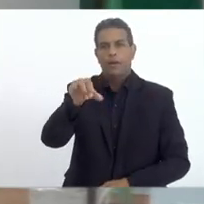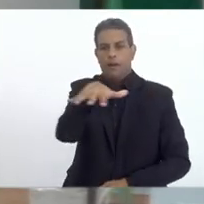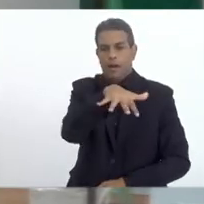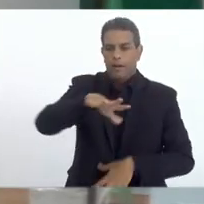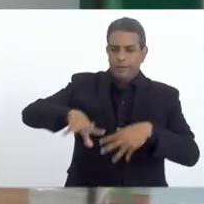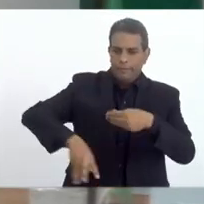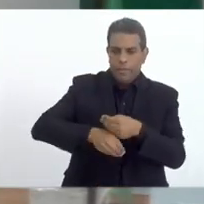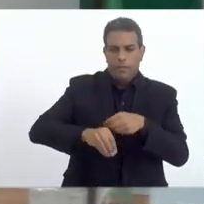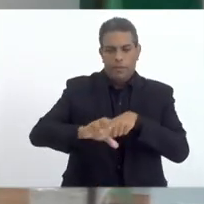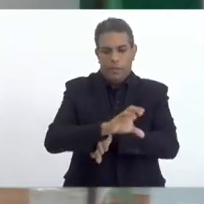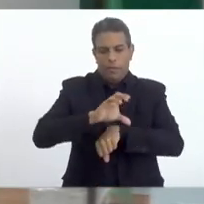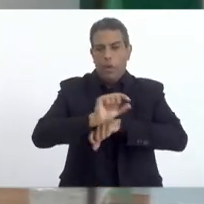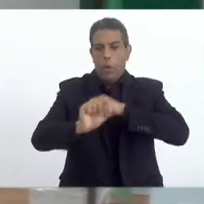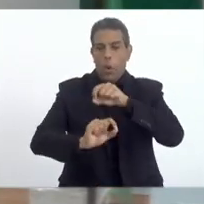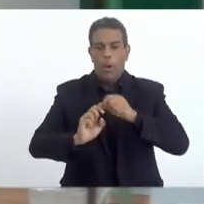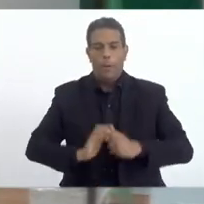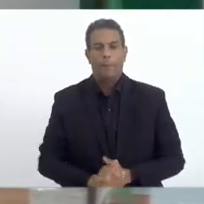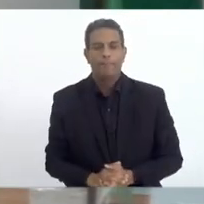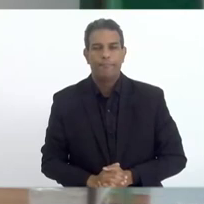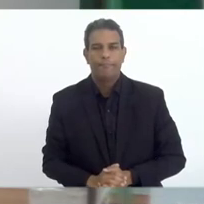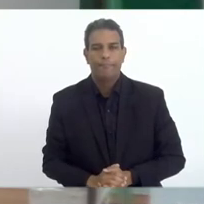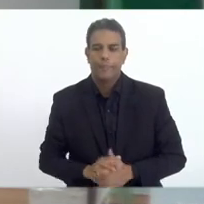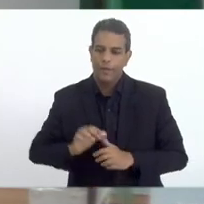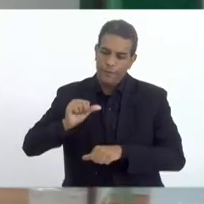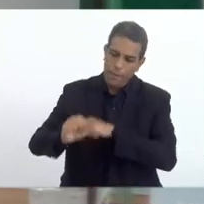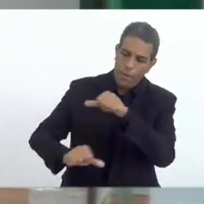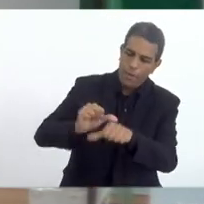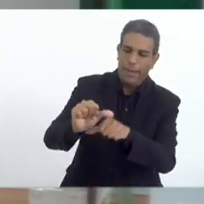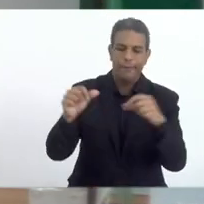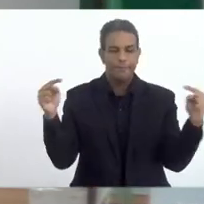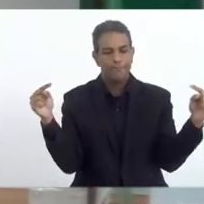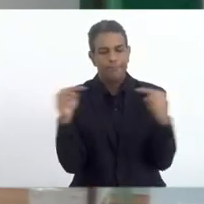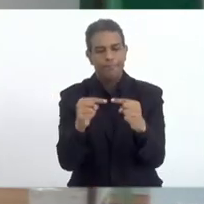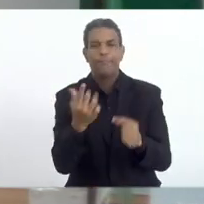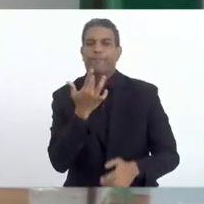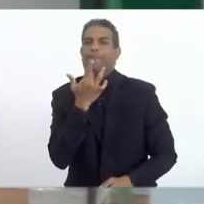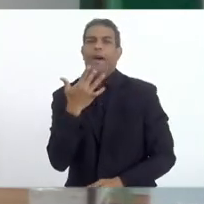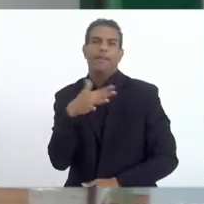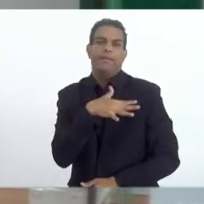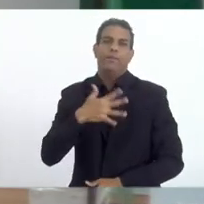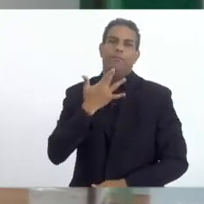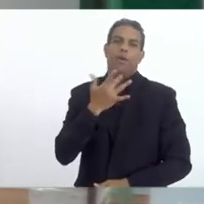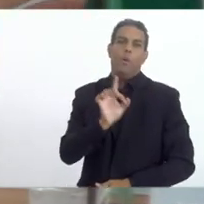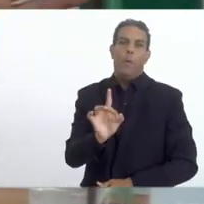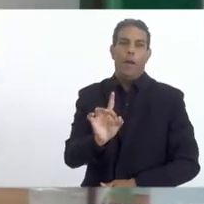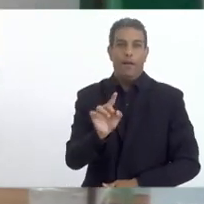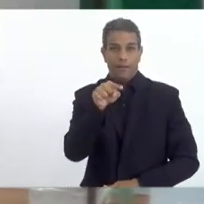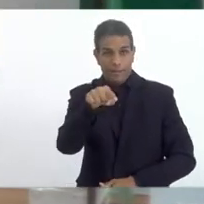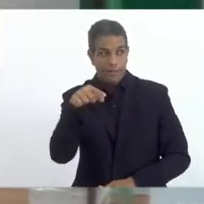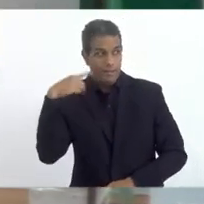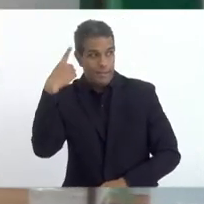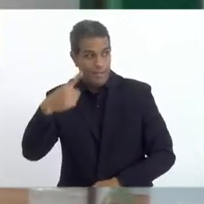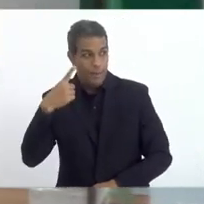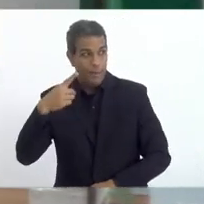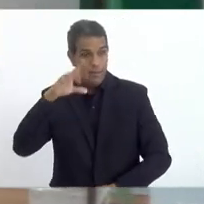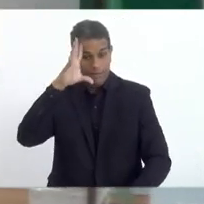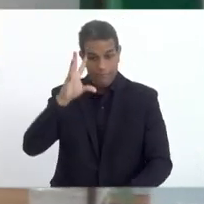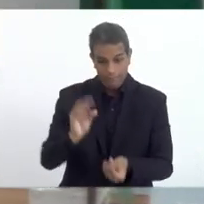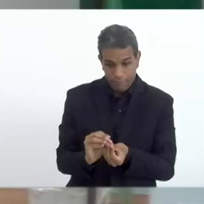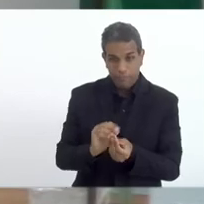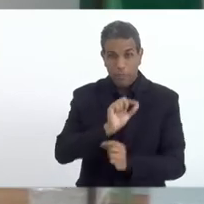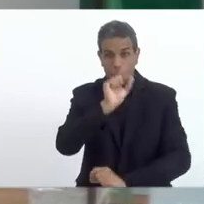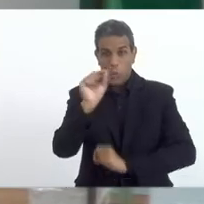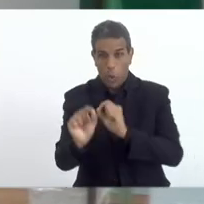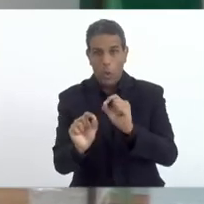emendas. Não foi uma transição fácil. O deputado Amorim teve nas audiências públicas